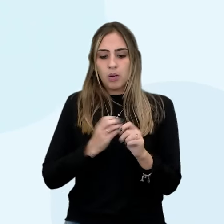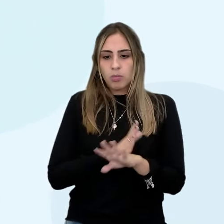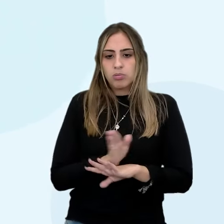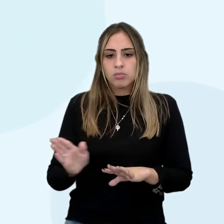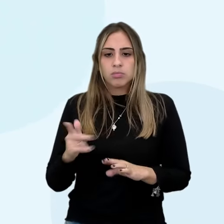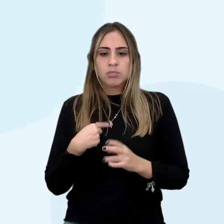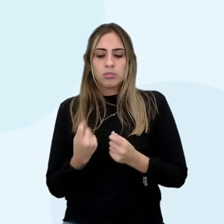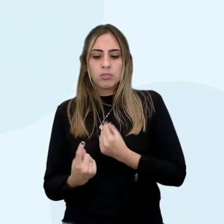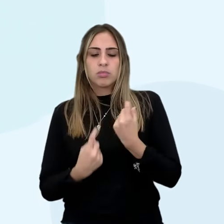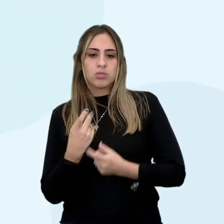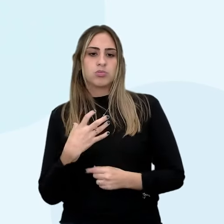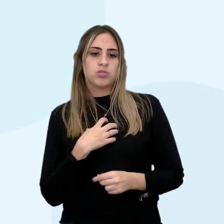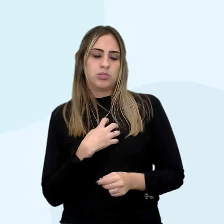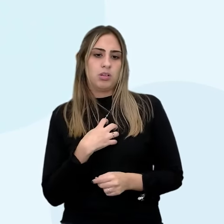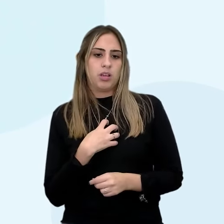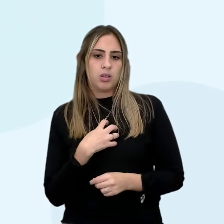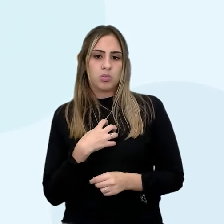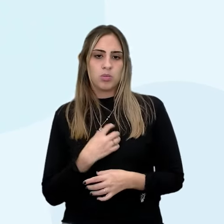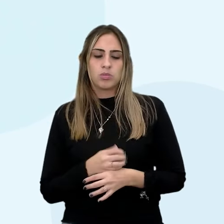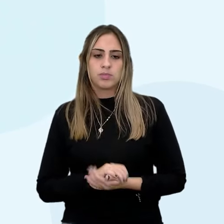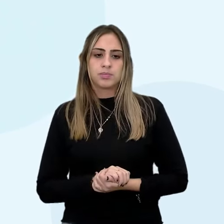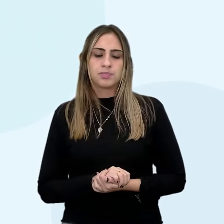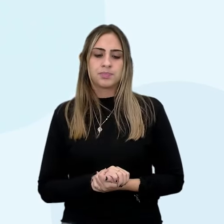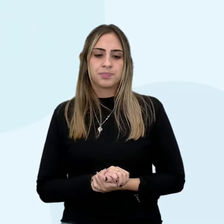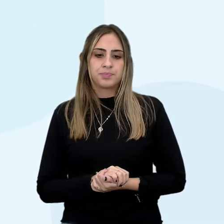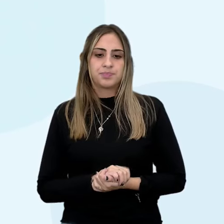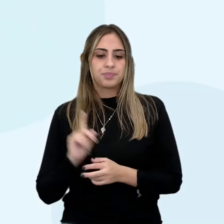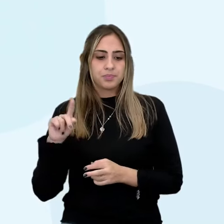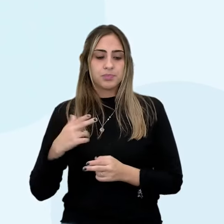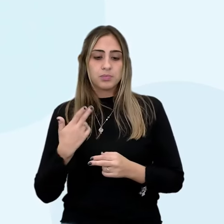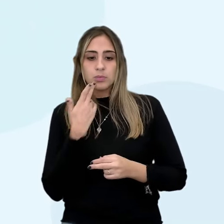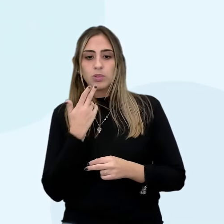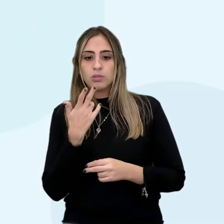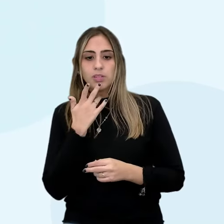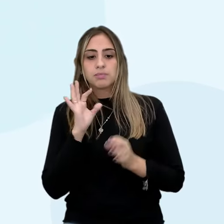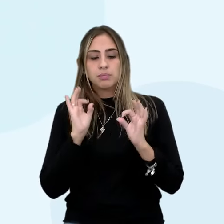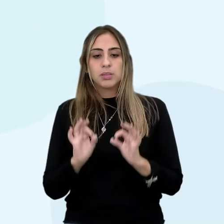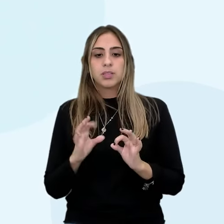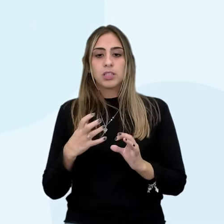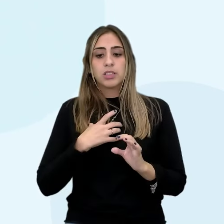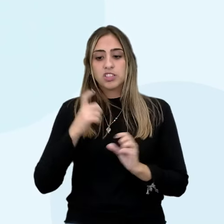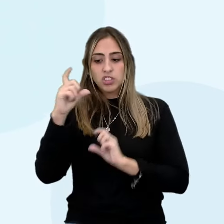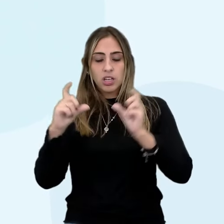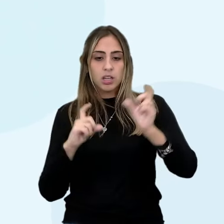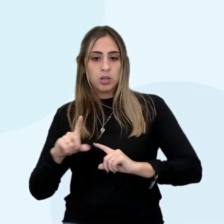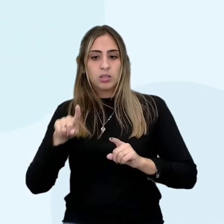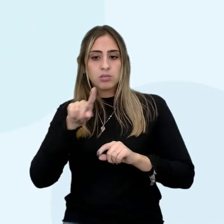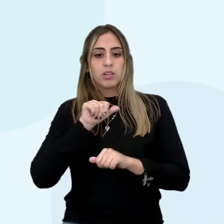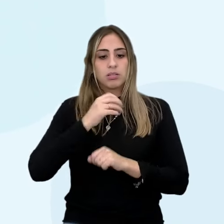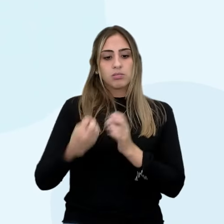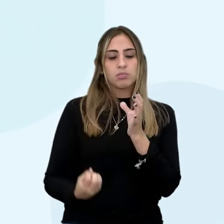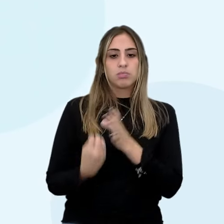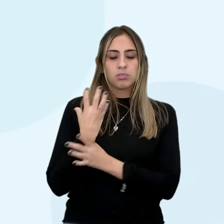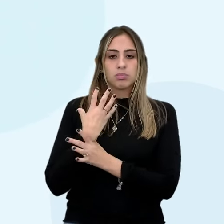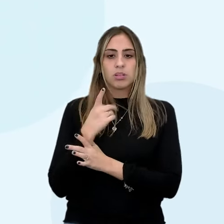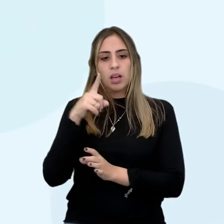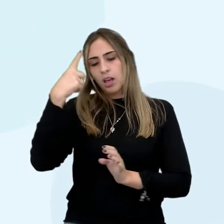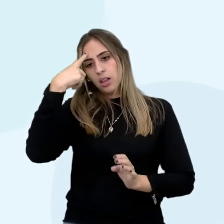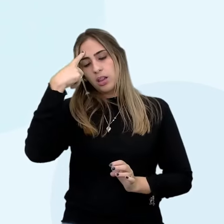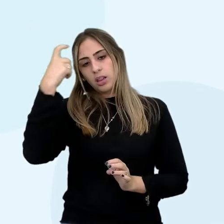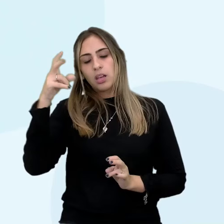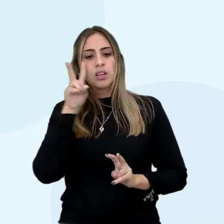e umas árvores ao fundo não acho que é mais difícil são cores mesmo e formas e isso vai criando a